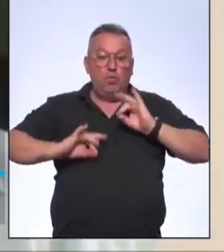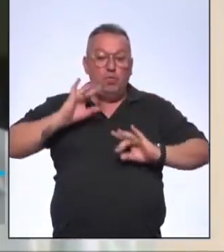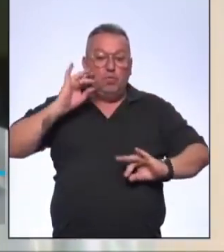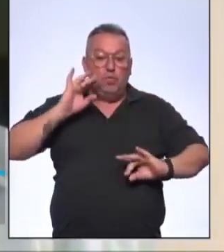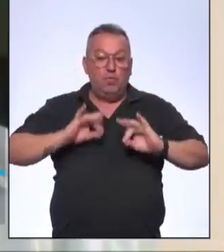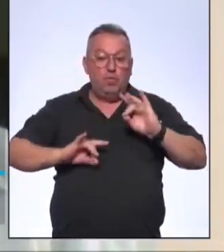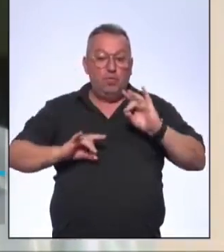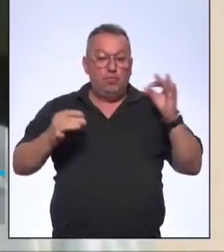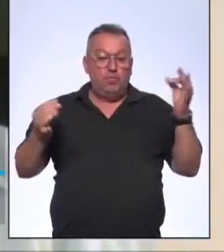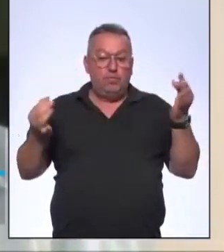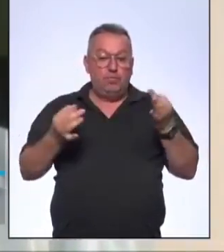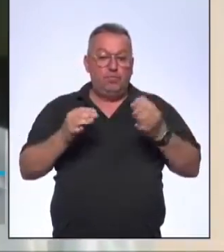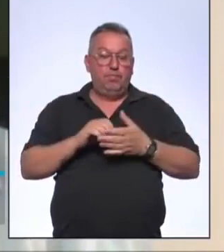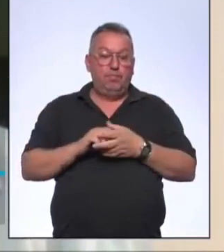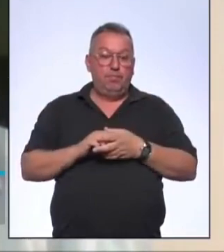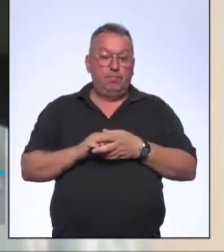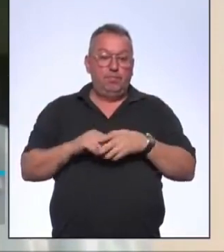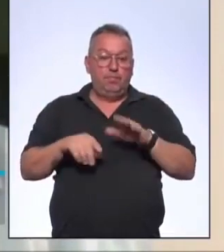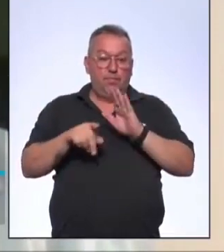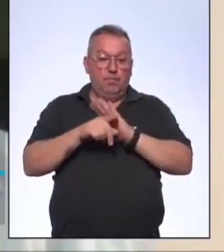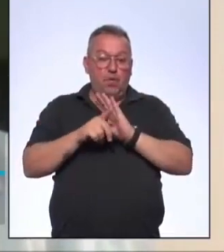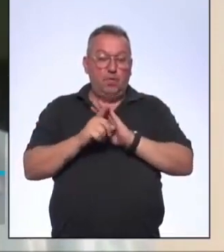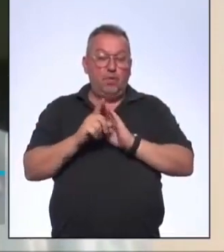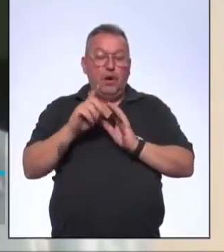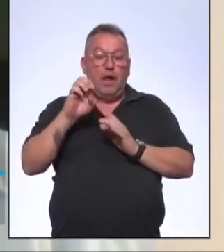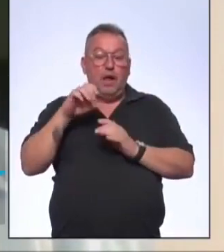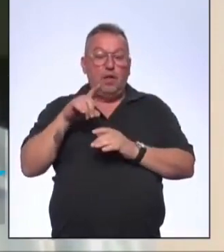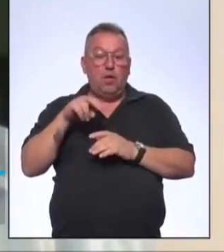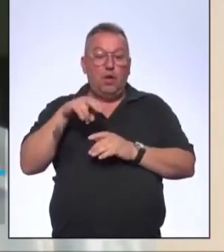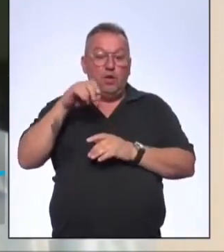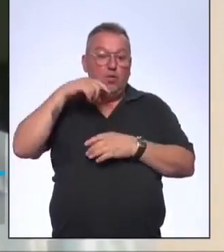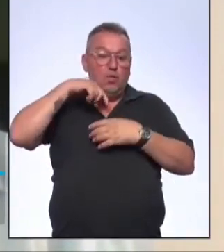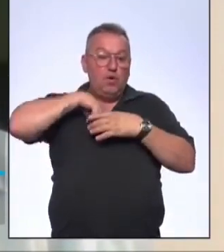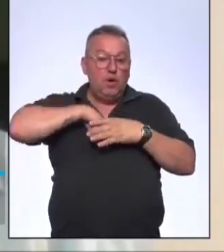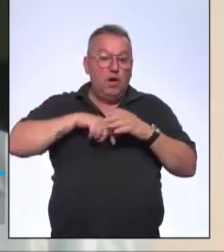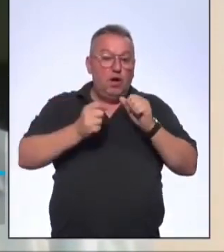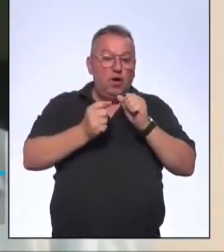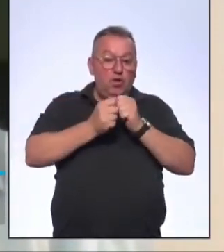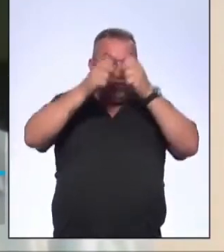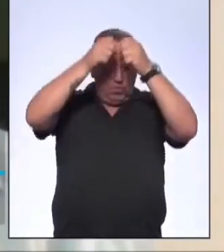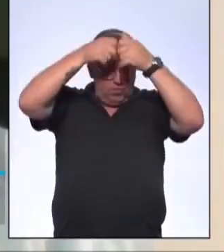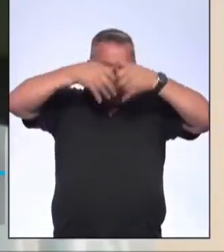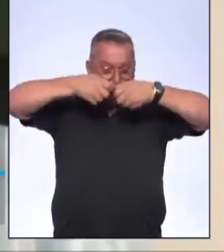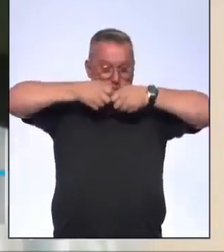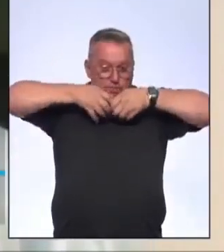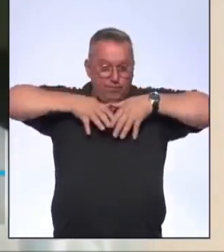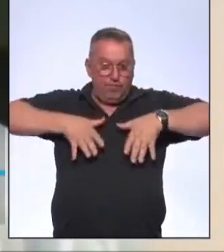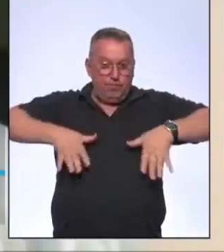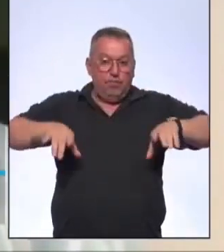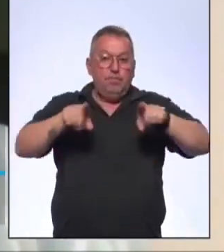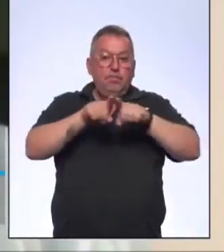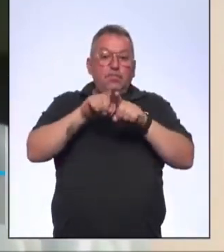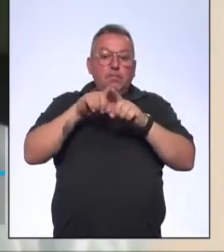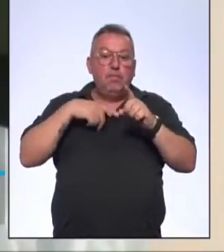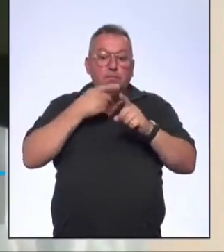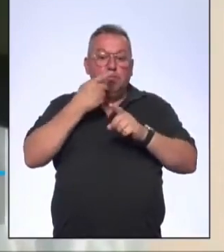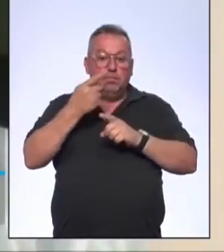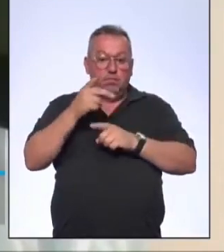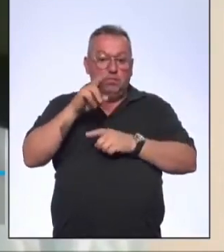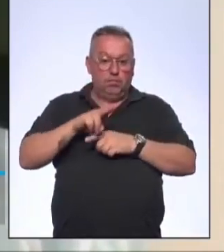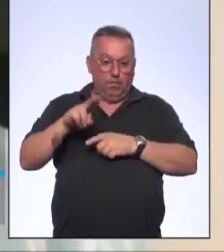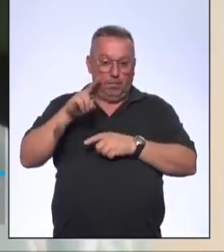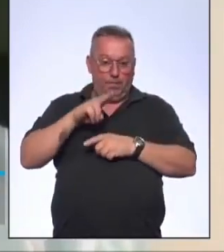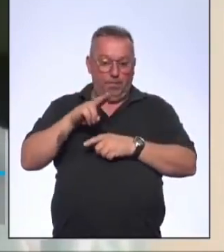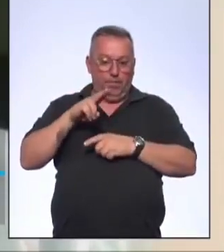direitinho. Gente, sistema endócrino funciona com o sistema nervoso, tá bom? Enquanto o sistema nervoso usa